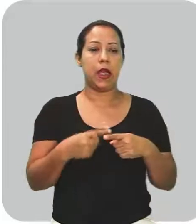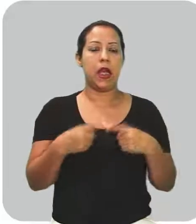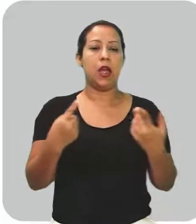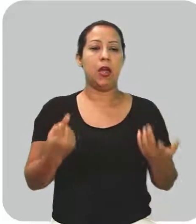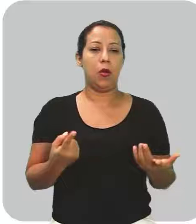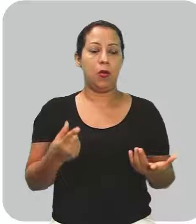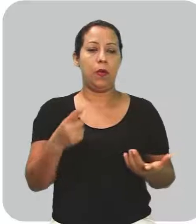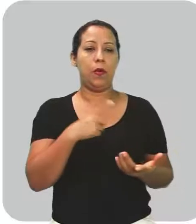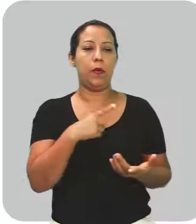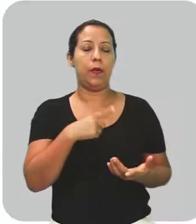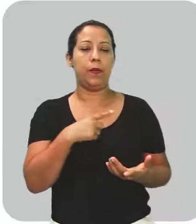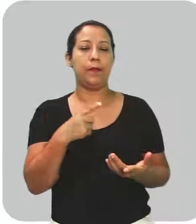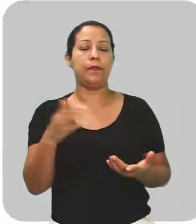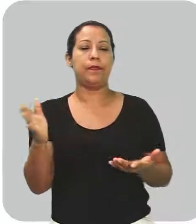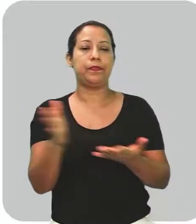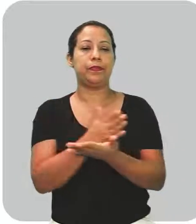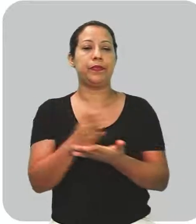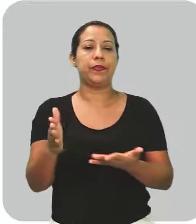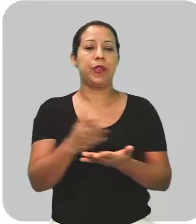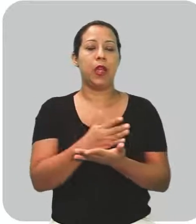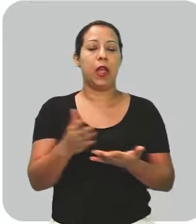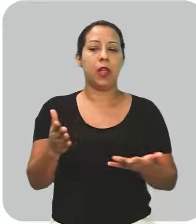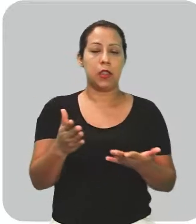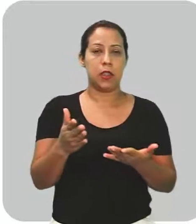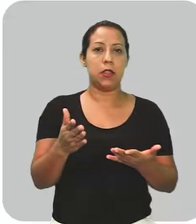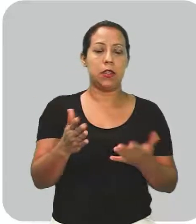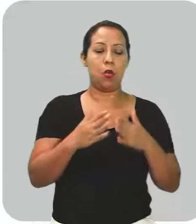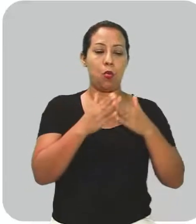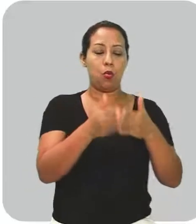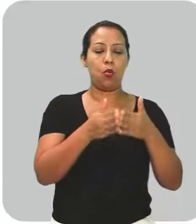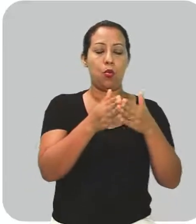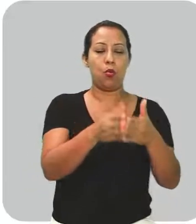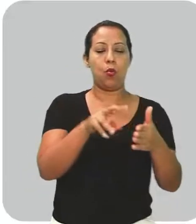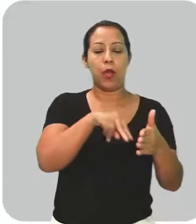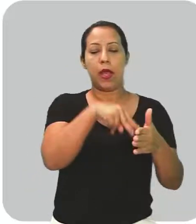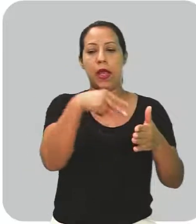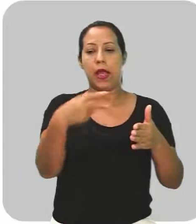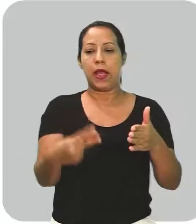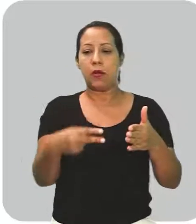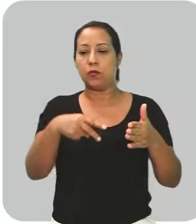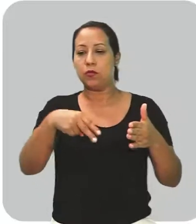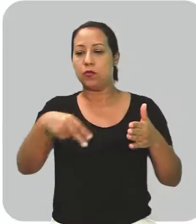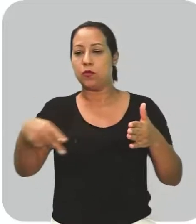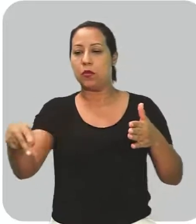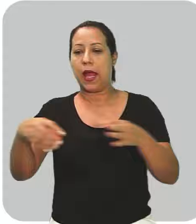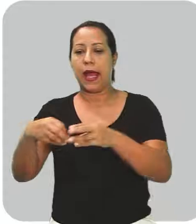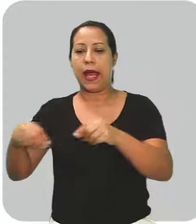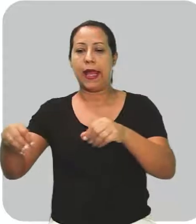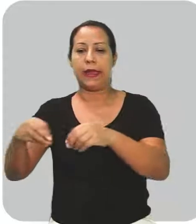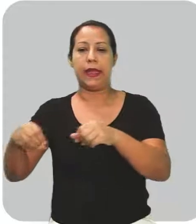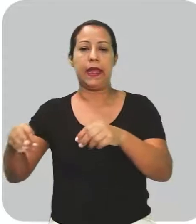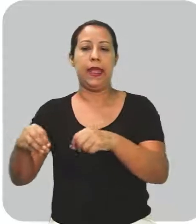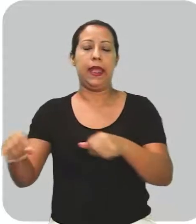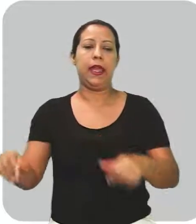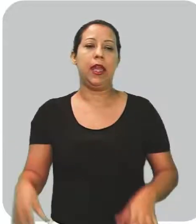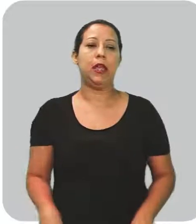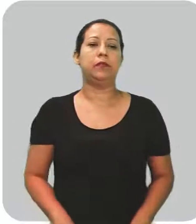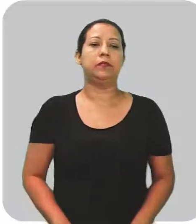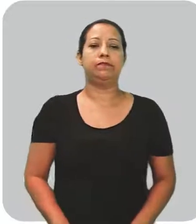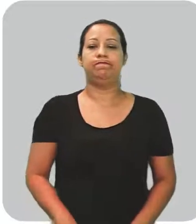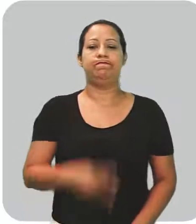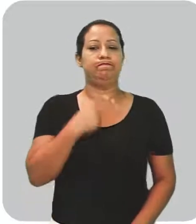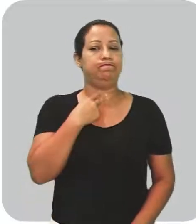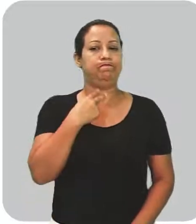desembarcaram, desceram a terra. Assim que desembarcaram, desceram a